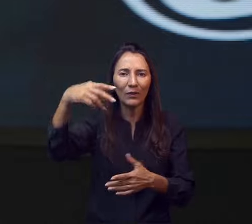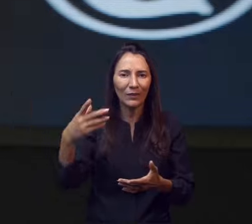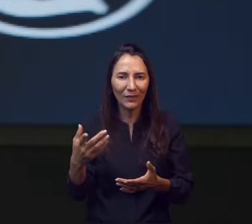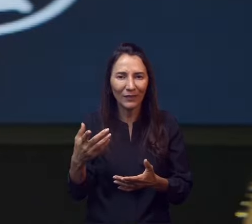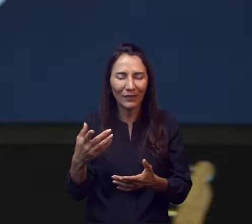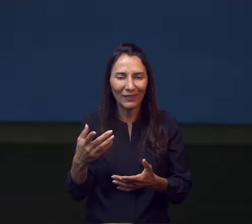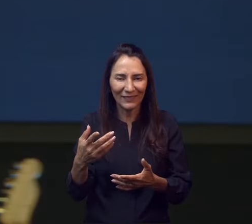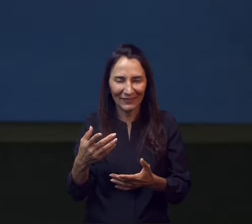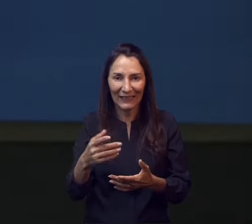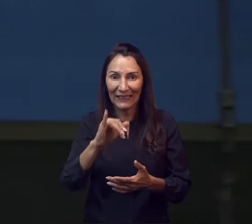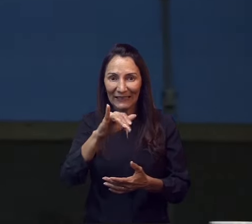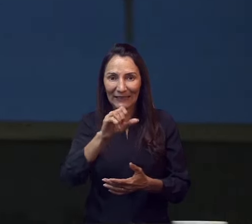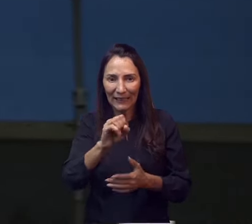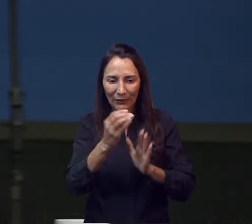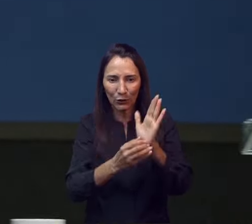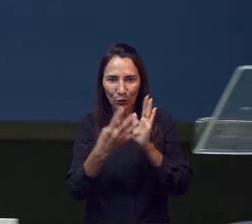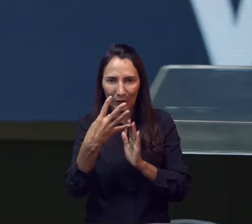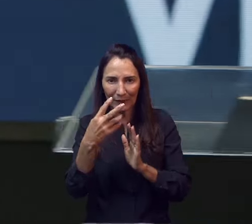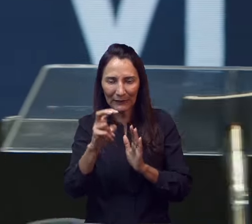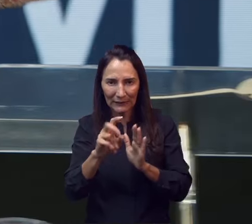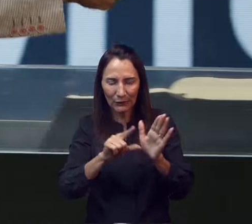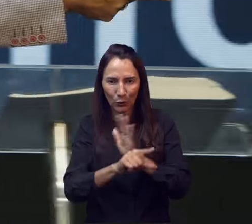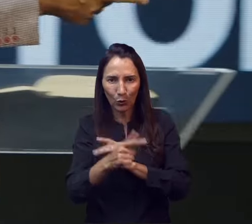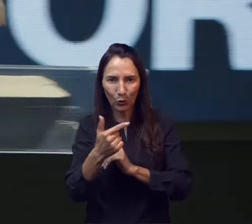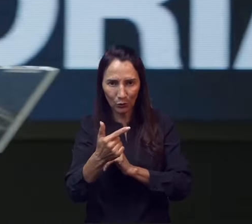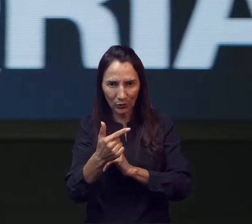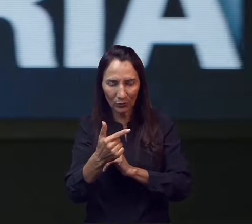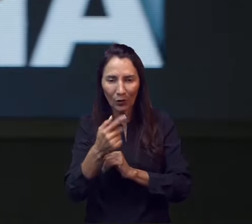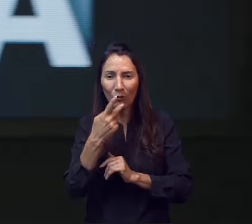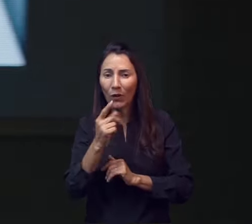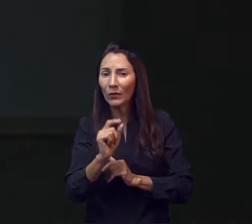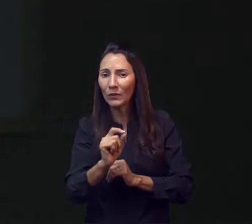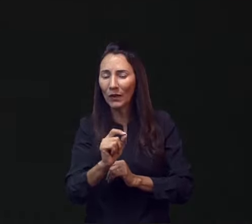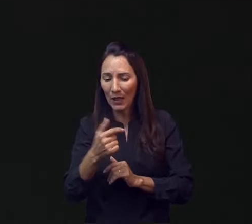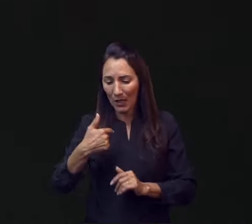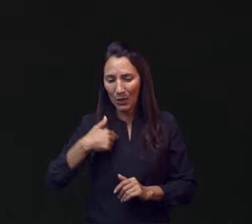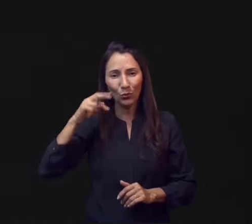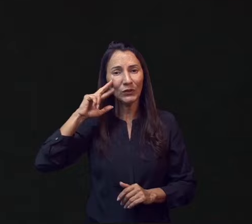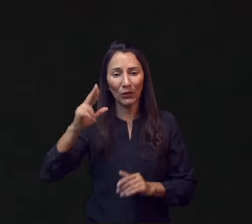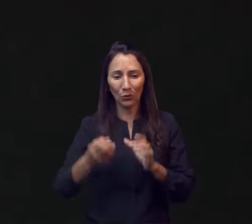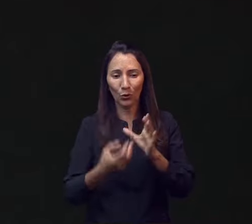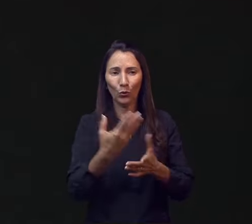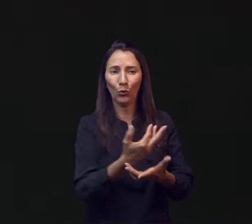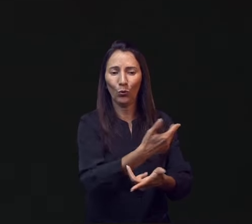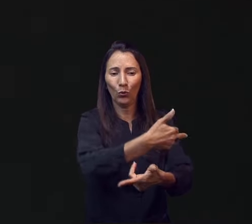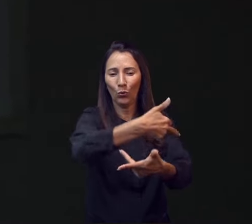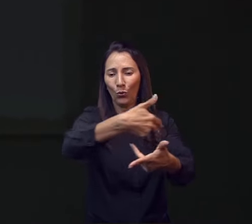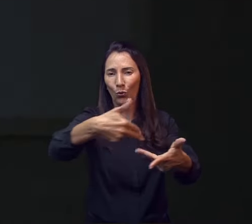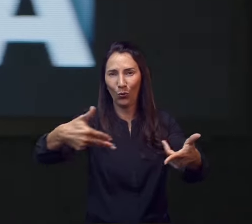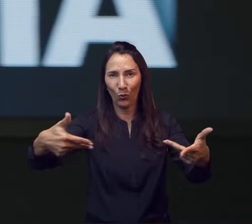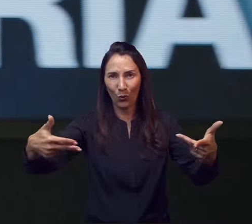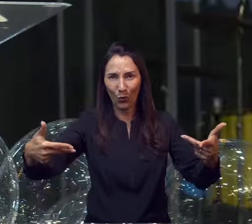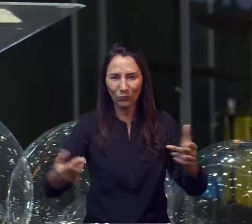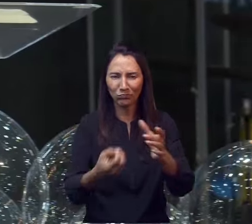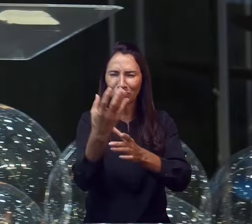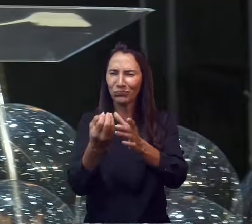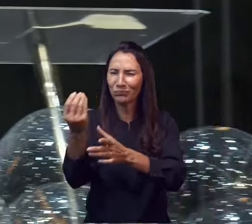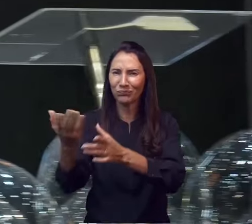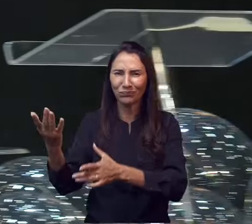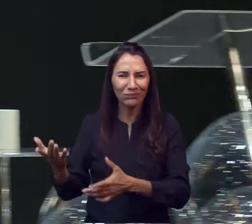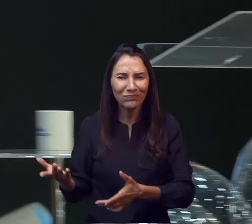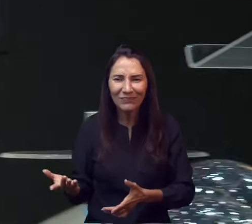45 12 diz eu fiz até e criei nela o homem eu o senhor fez todas essas coisas e as minhas mãos olha que